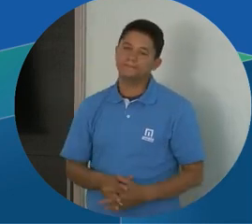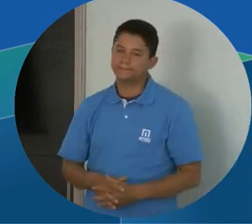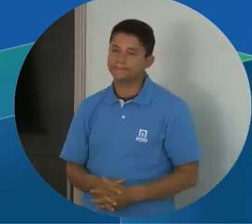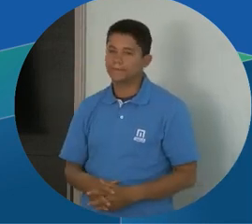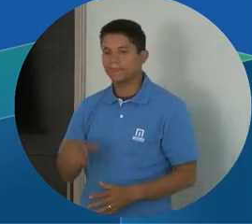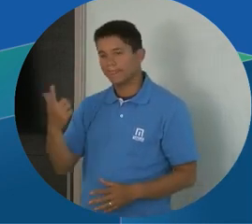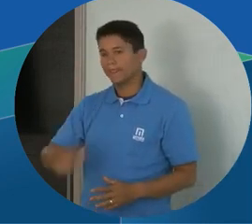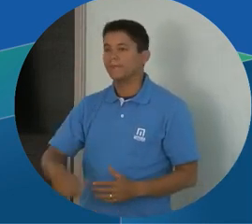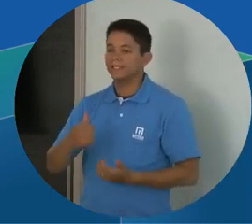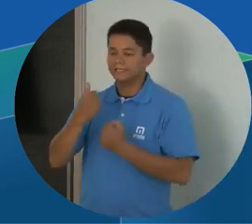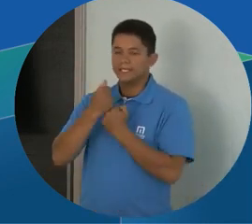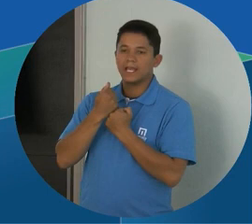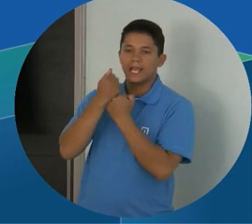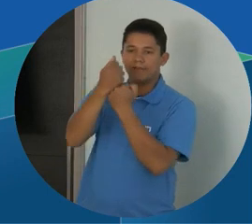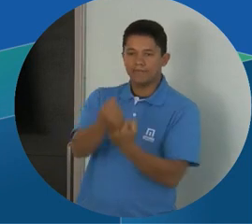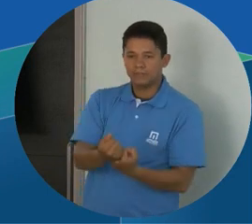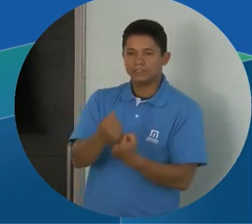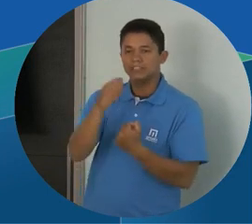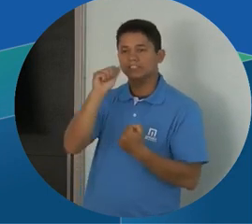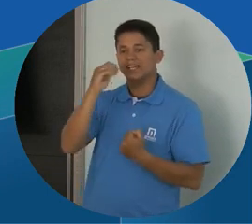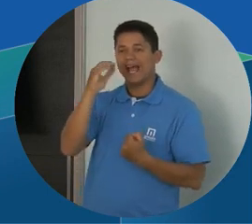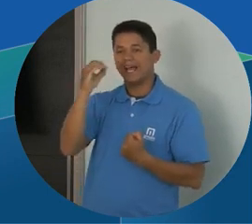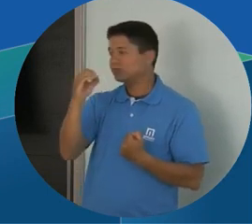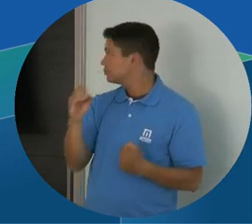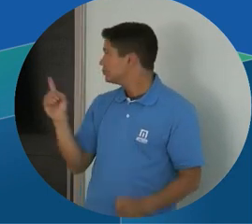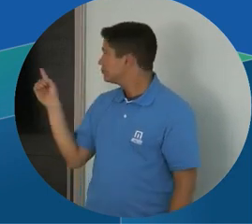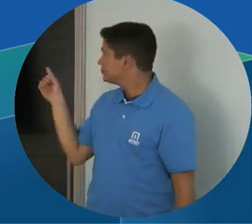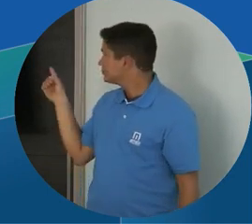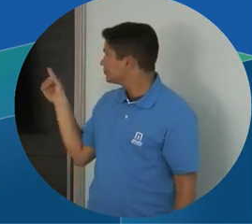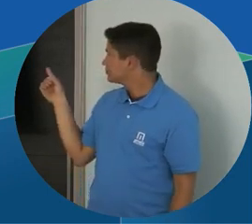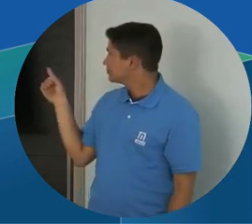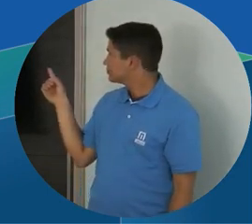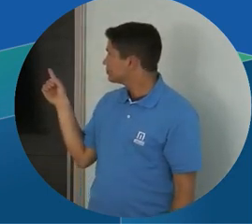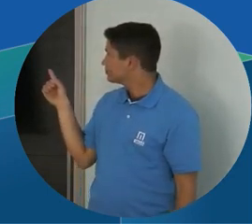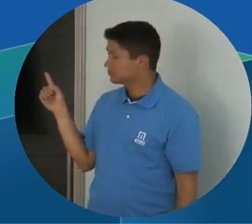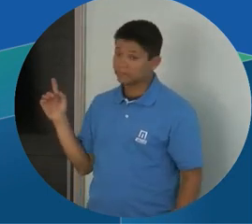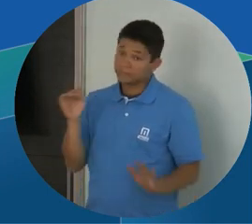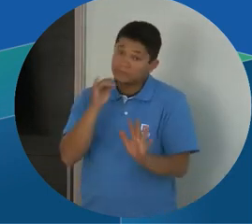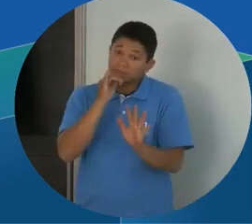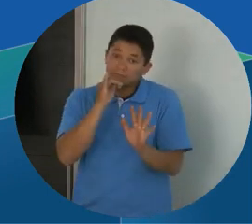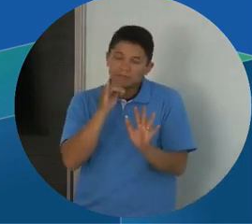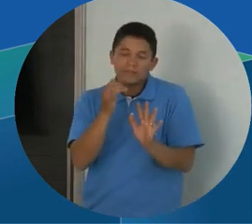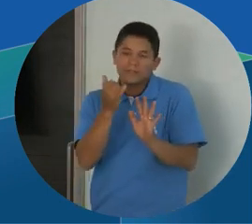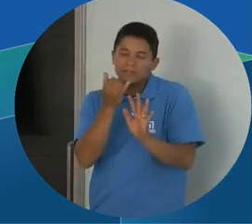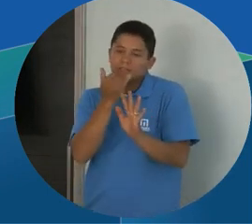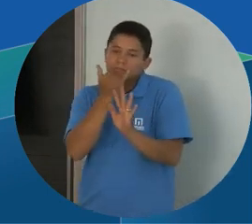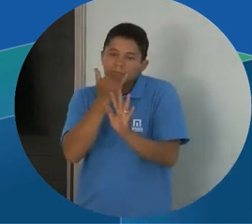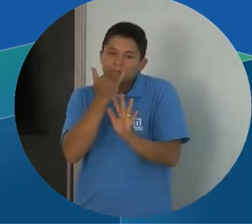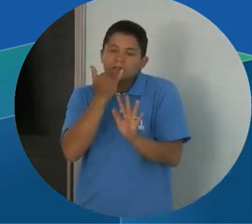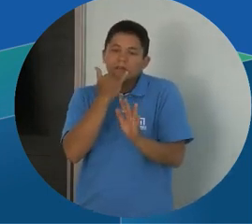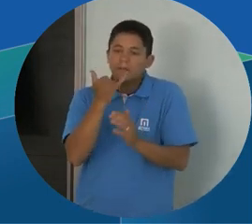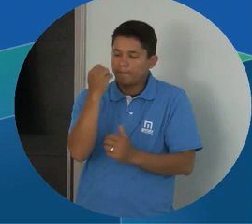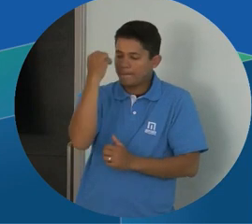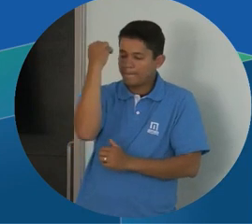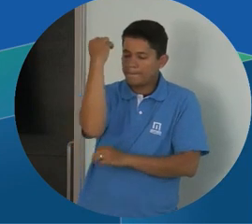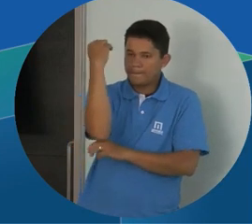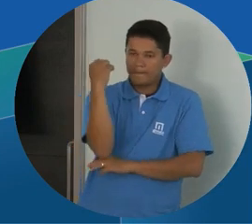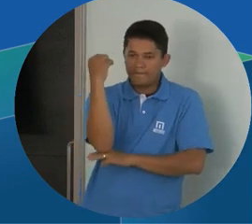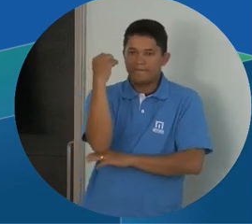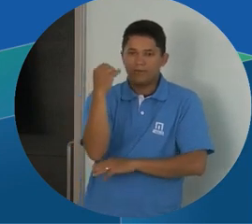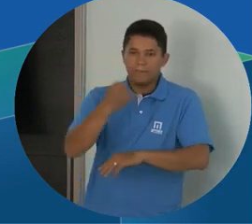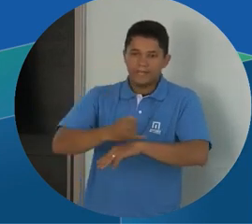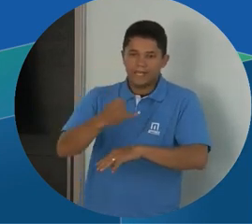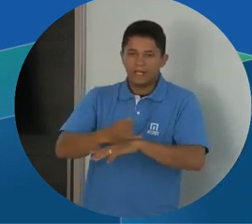Reforço com chapa de aço colada também, a mesma coisa. Vocês vão me desculpar, o perfil metálico pode ser parafusado também, pode ser chumbado de outras formas.